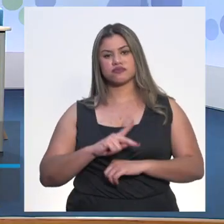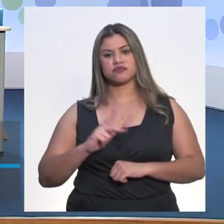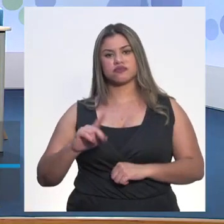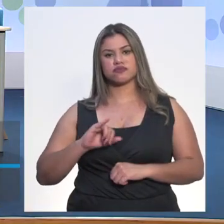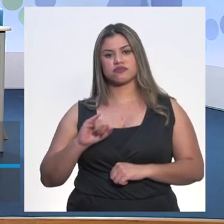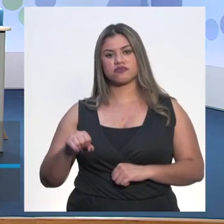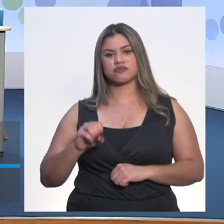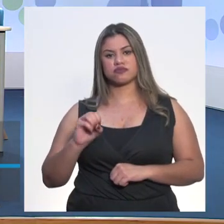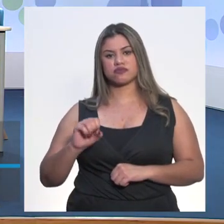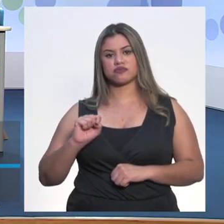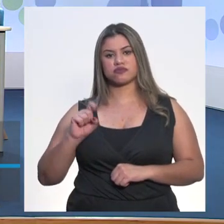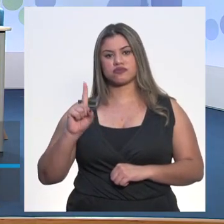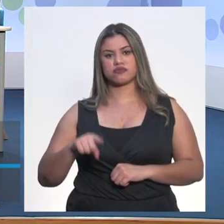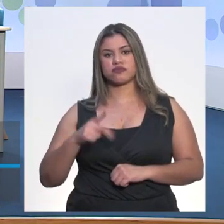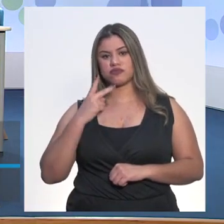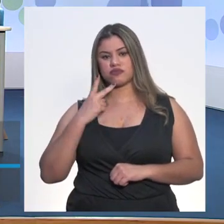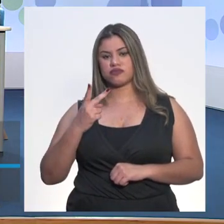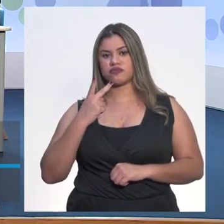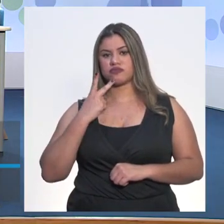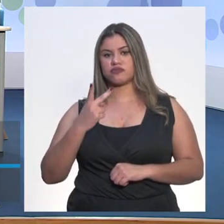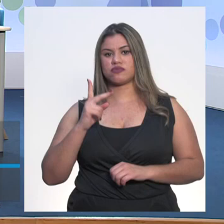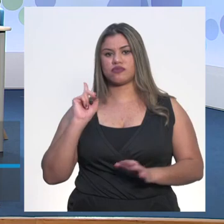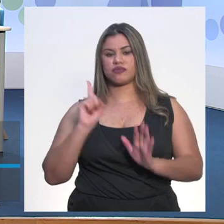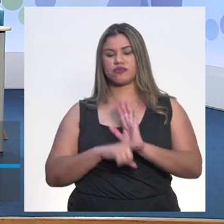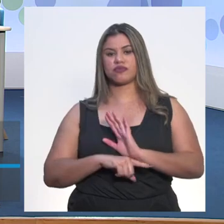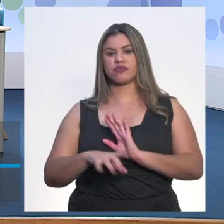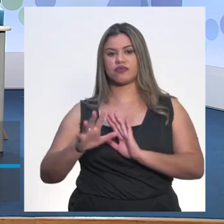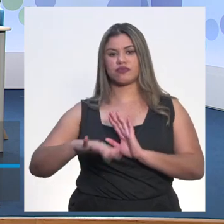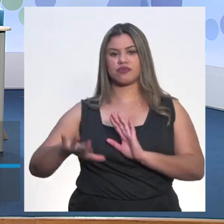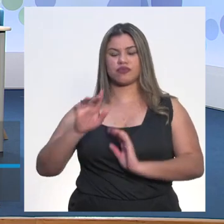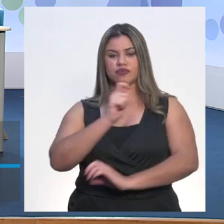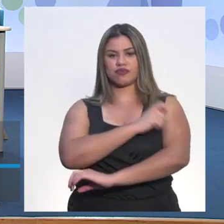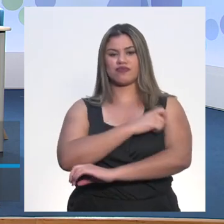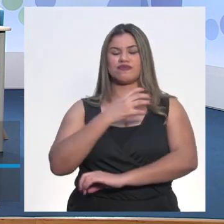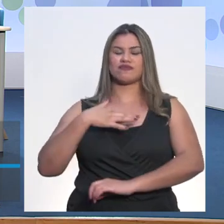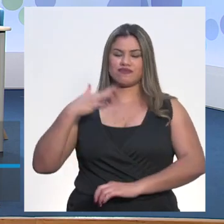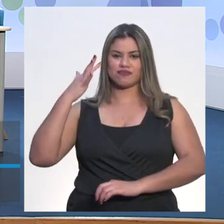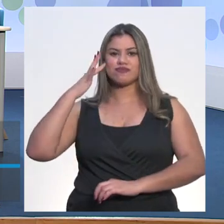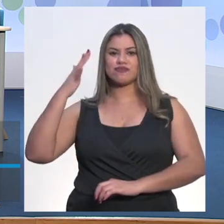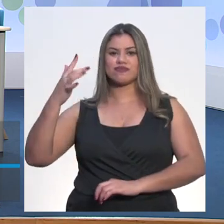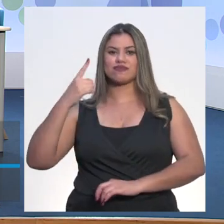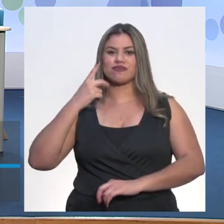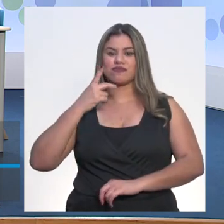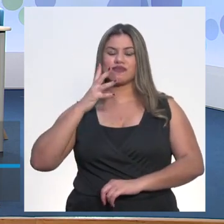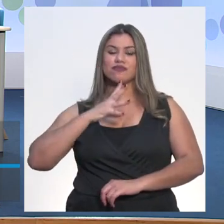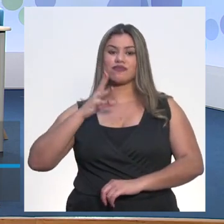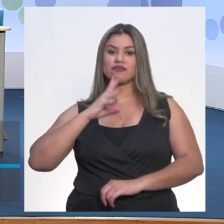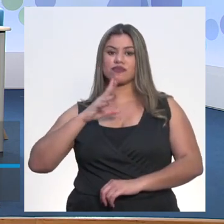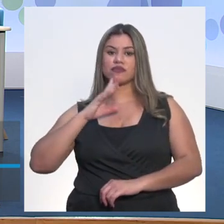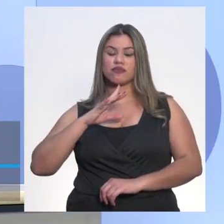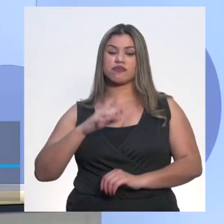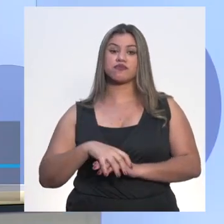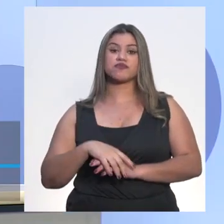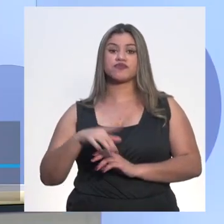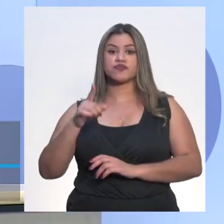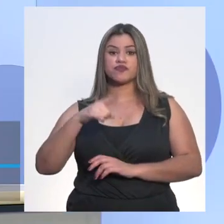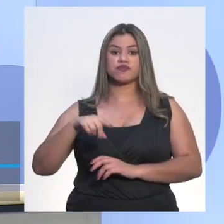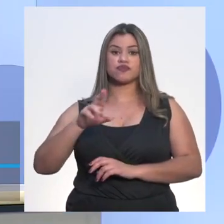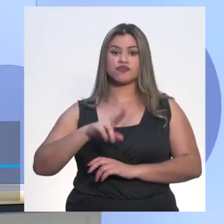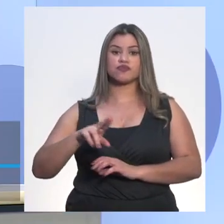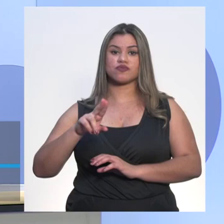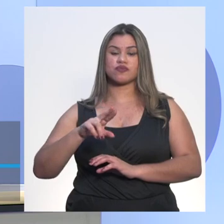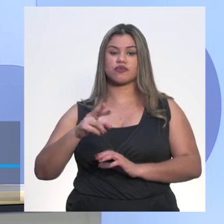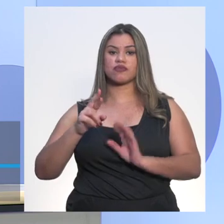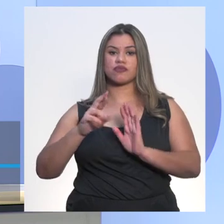professor José. Ele colocou, perguntando para os alunos, eu achei até interessante. Será que dá para utilizar, né, a regra